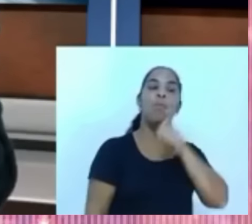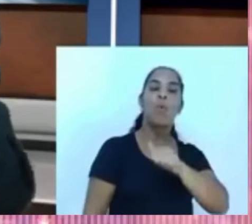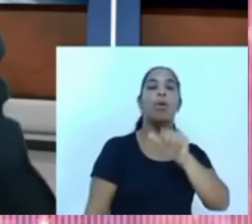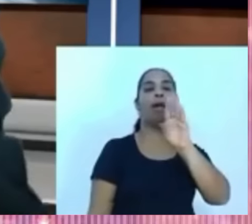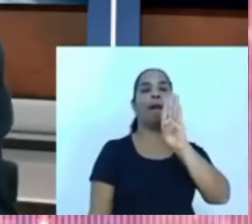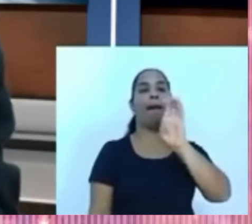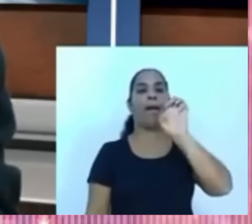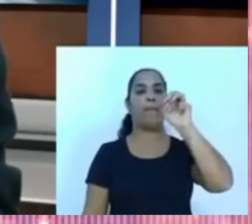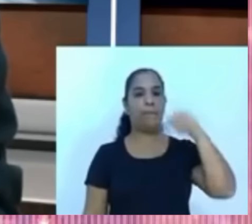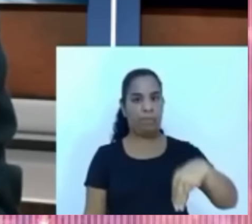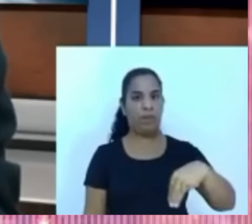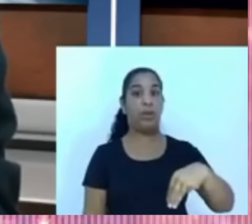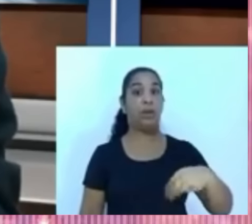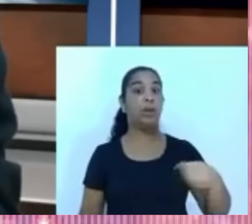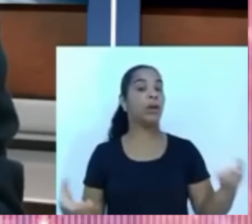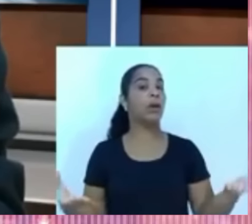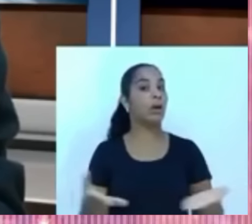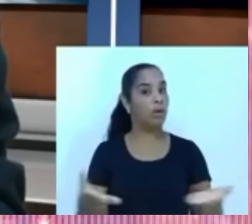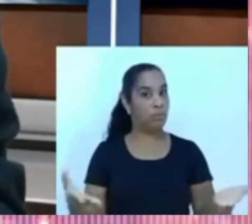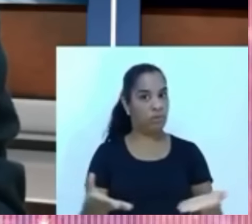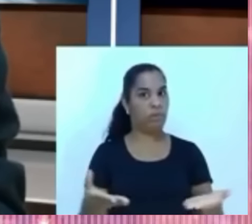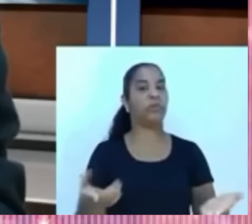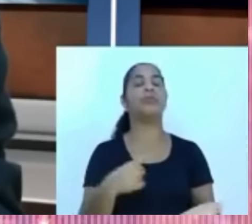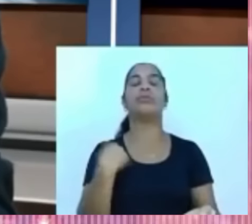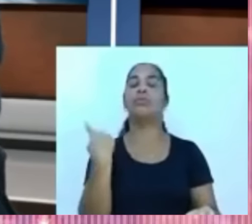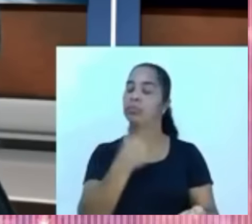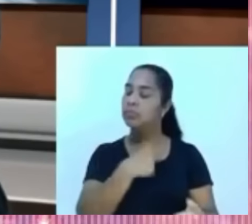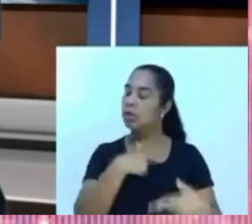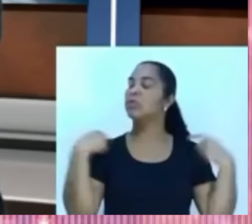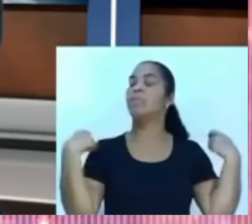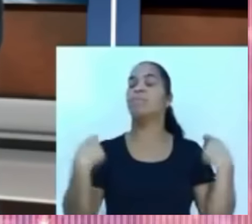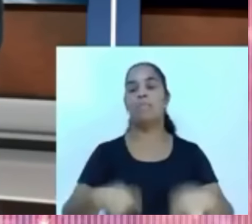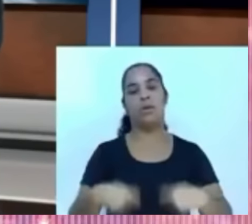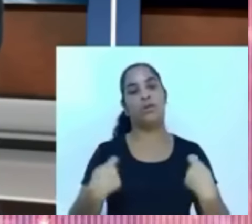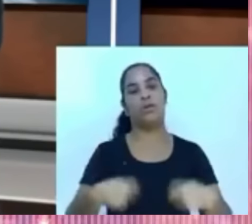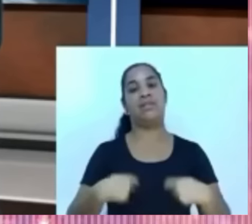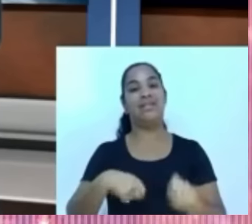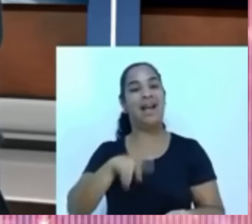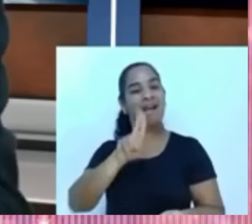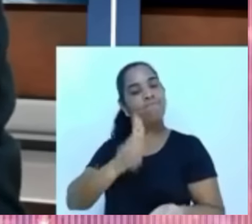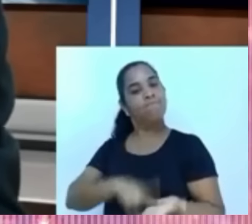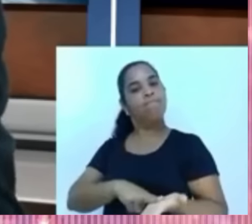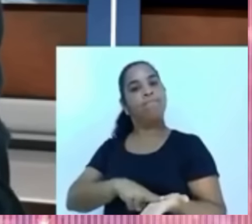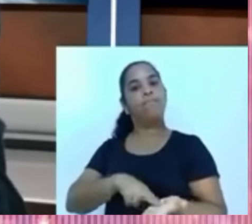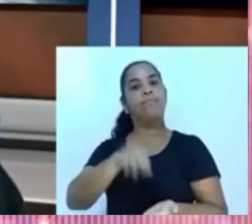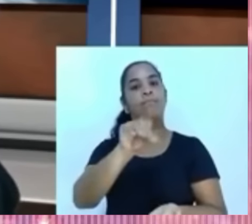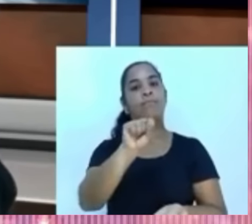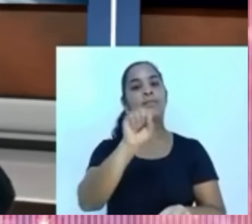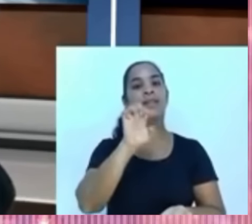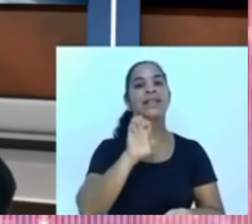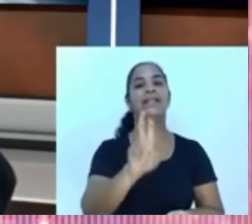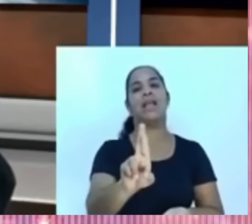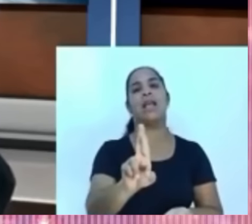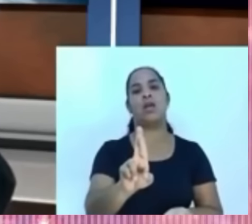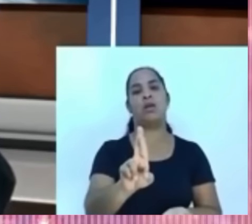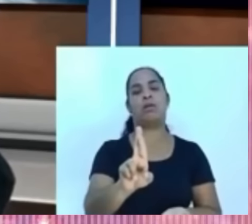que na atualidade nós necessitamos de ser para deixarmos